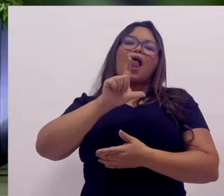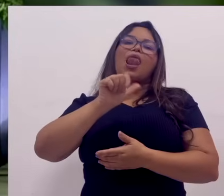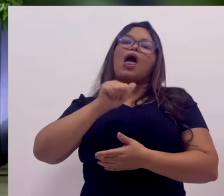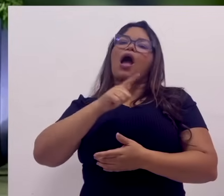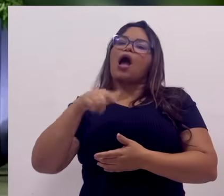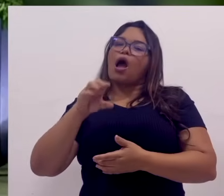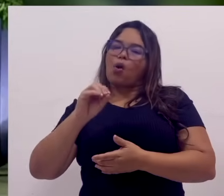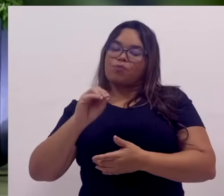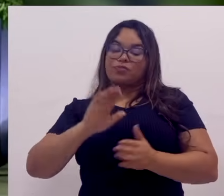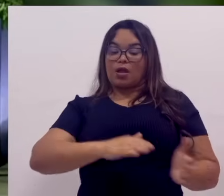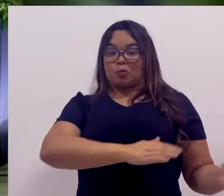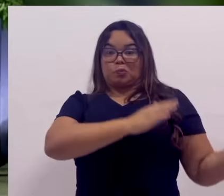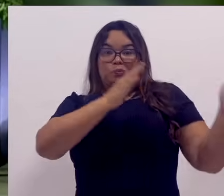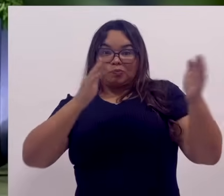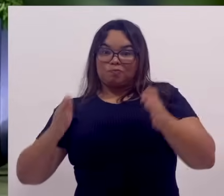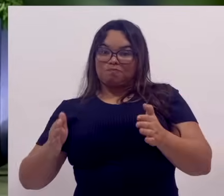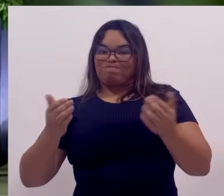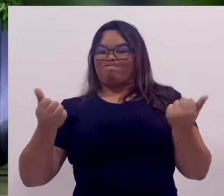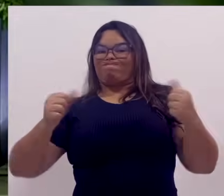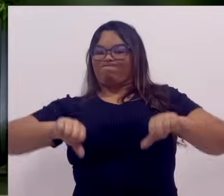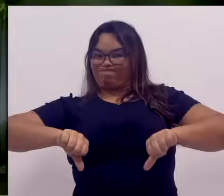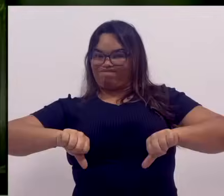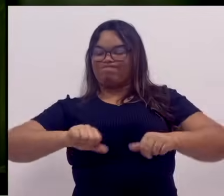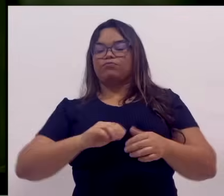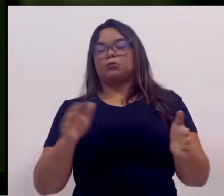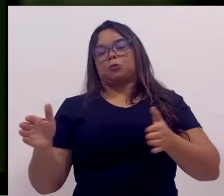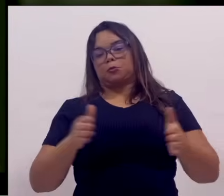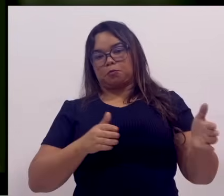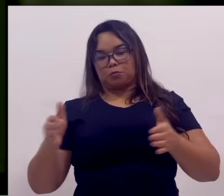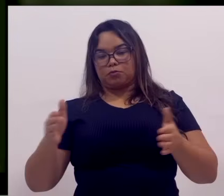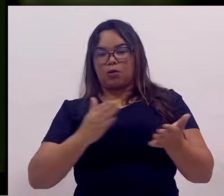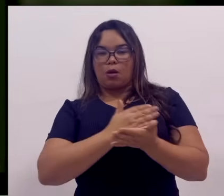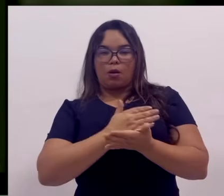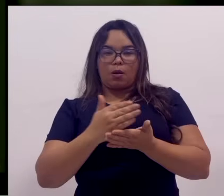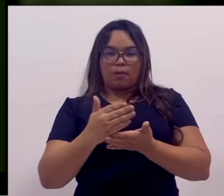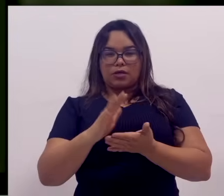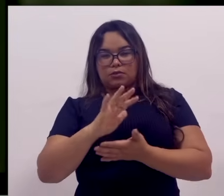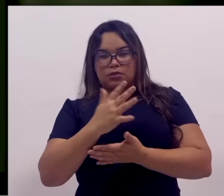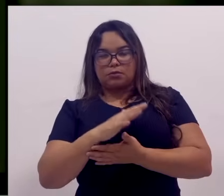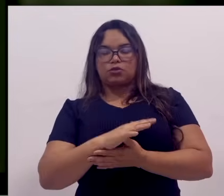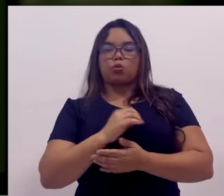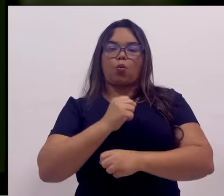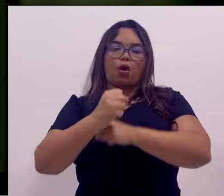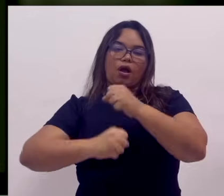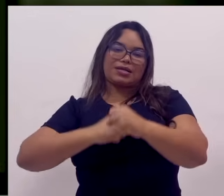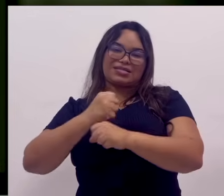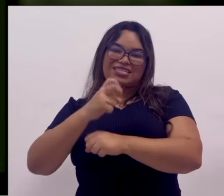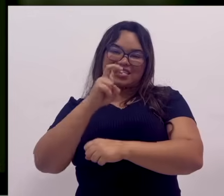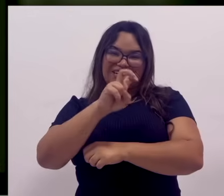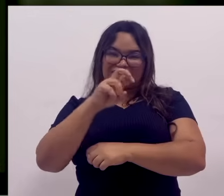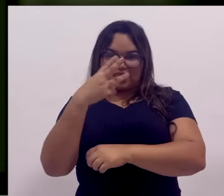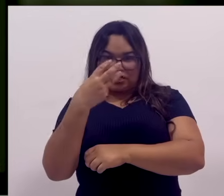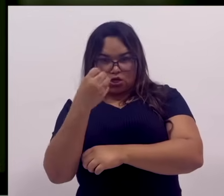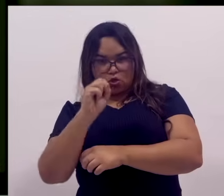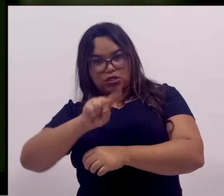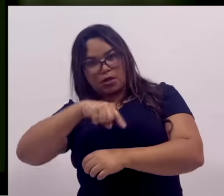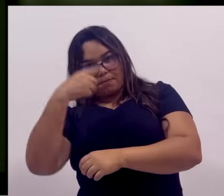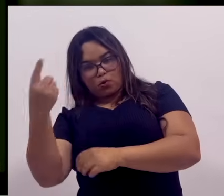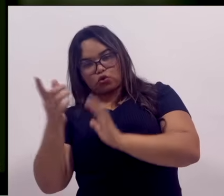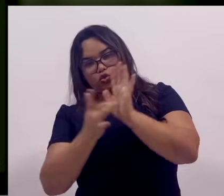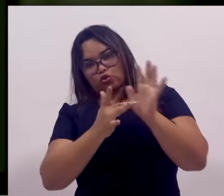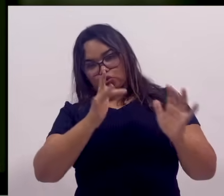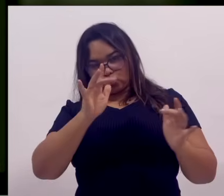rejeitado. Aqui temos um período de tempo de escuridão, que começa aproximadamente no